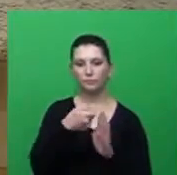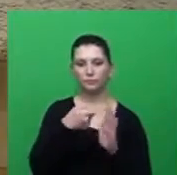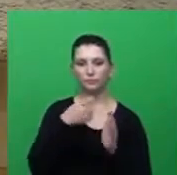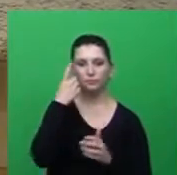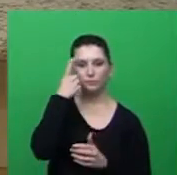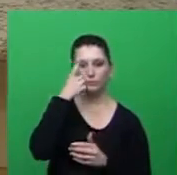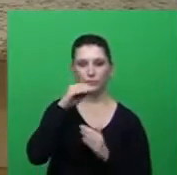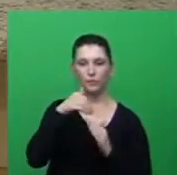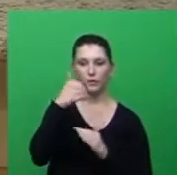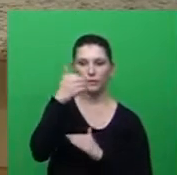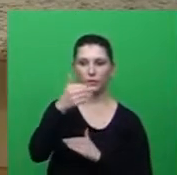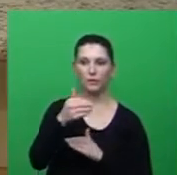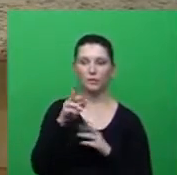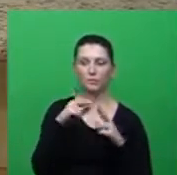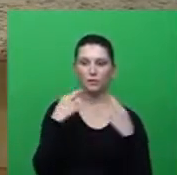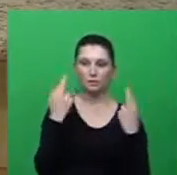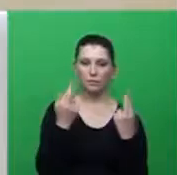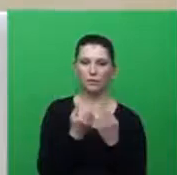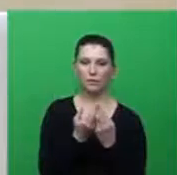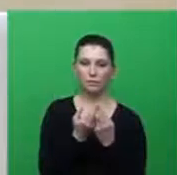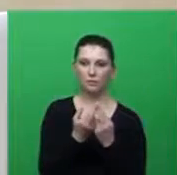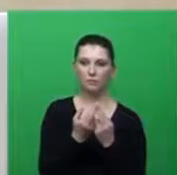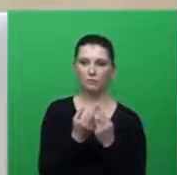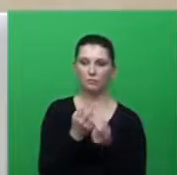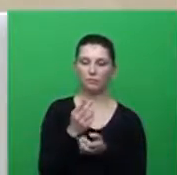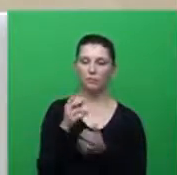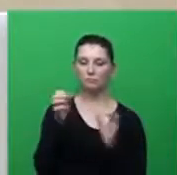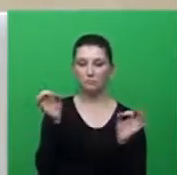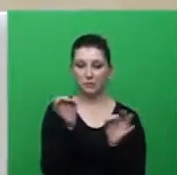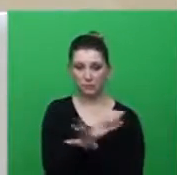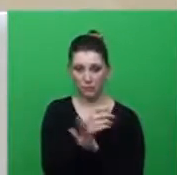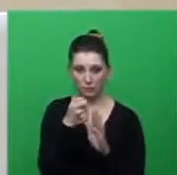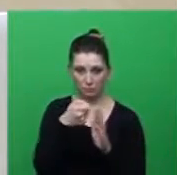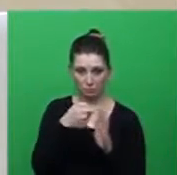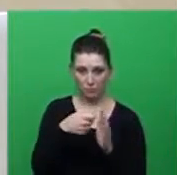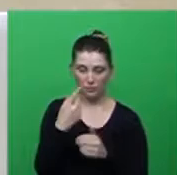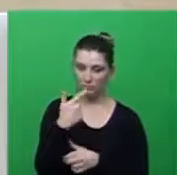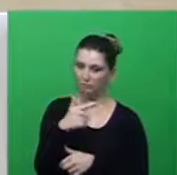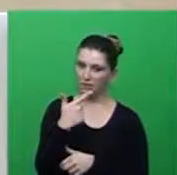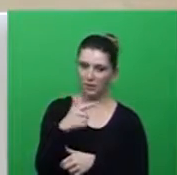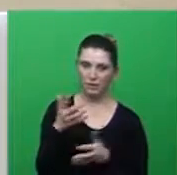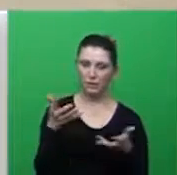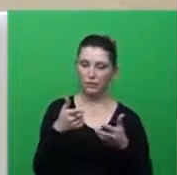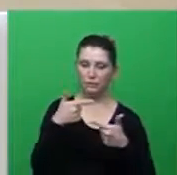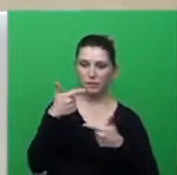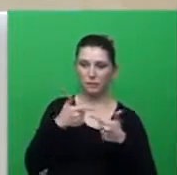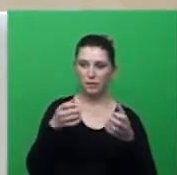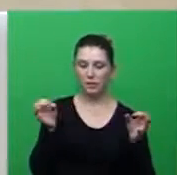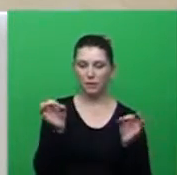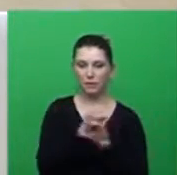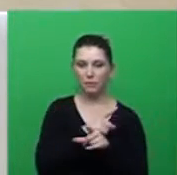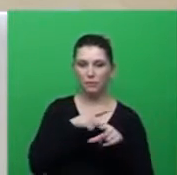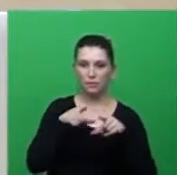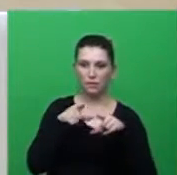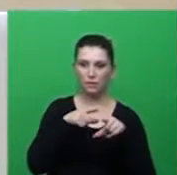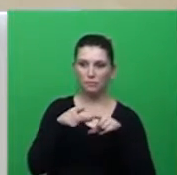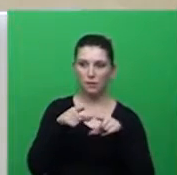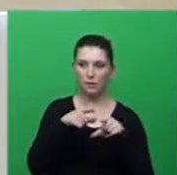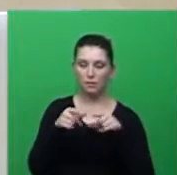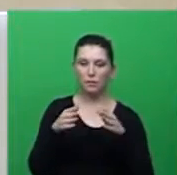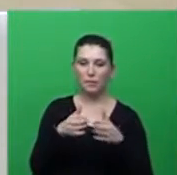sessão, veto ao PL 006/2016. Terminada a ordem do dia, não havendo mais nada a tratar, encerramos os trabalhos da presente